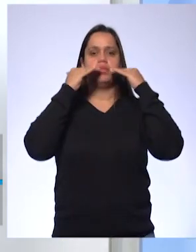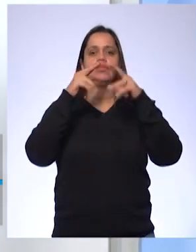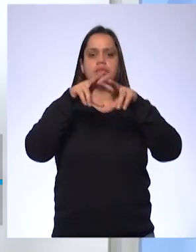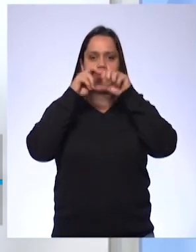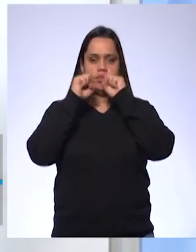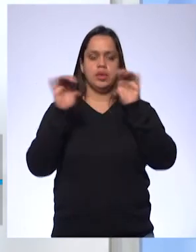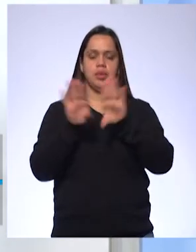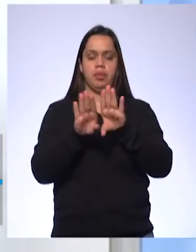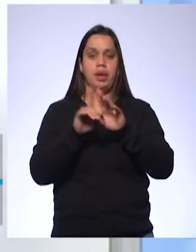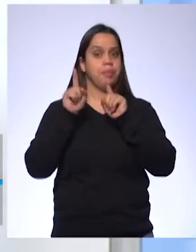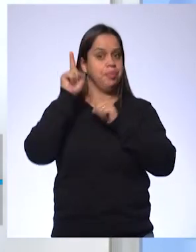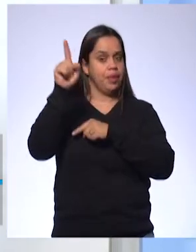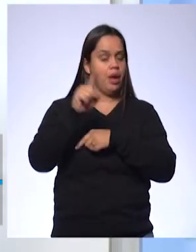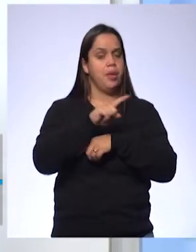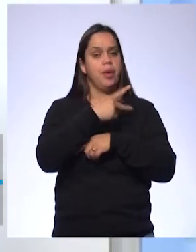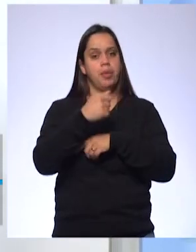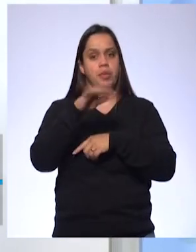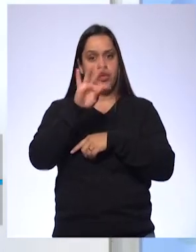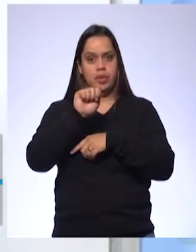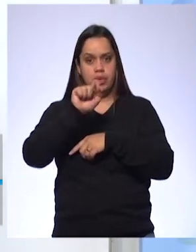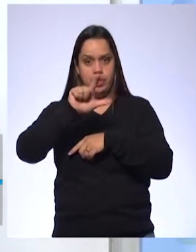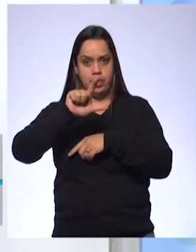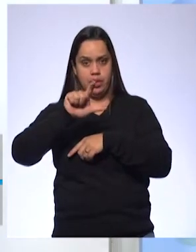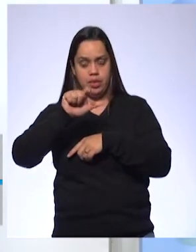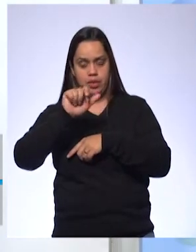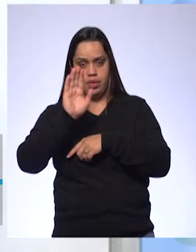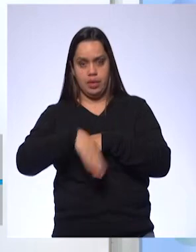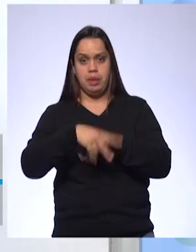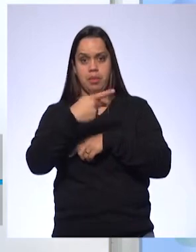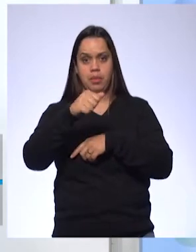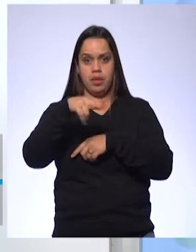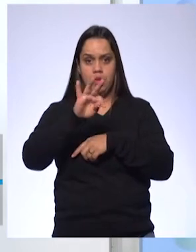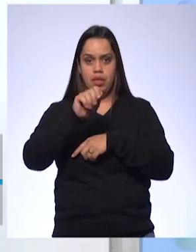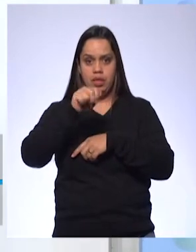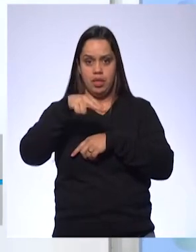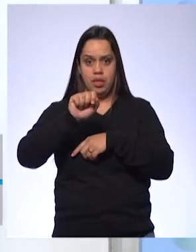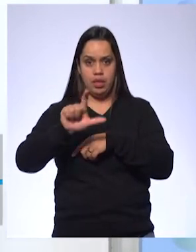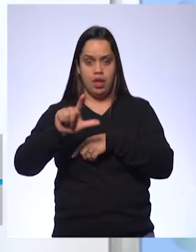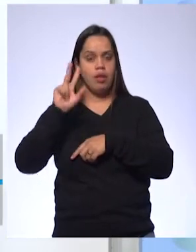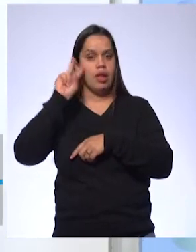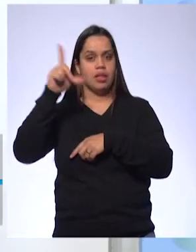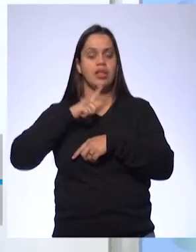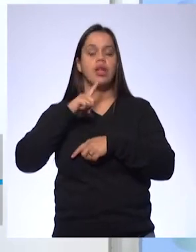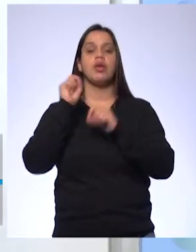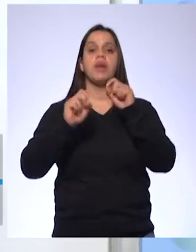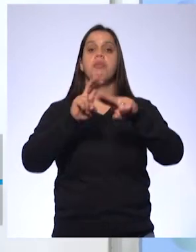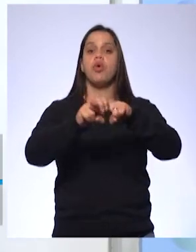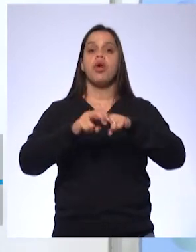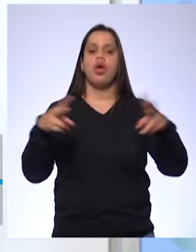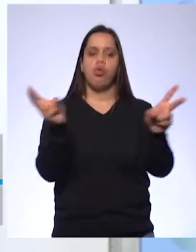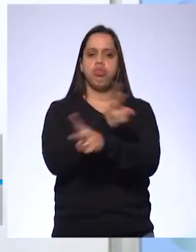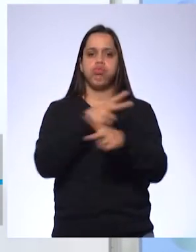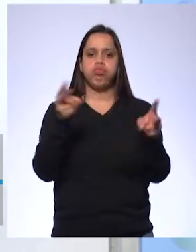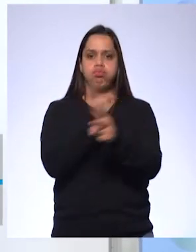evidentemente não com muita ação, mas por ação do vento, é arrastado, quando tem